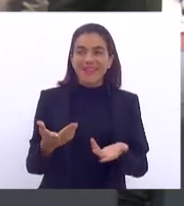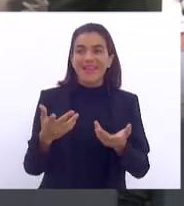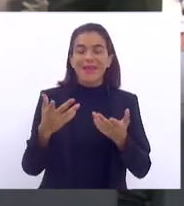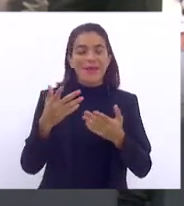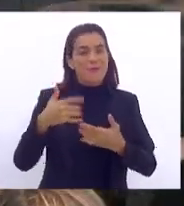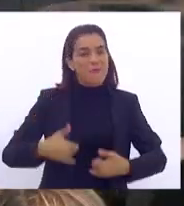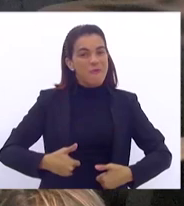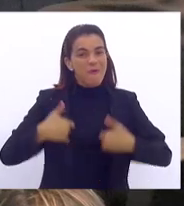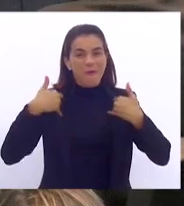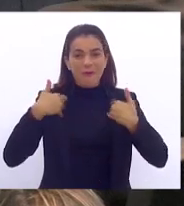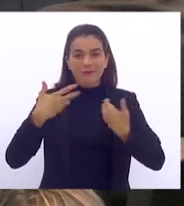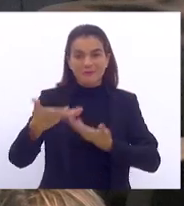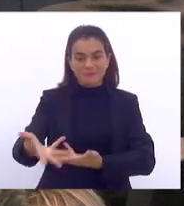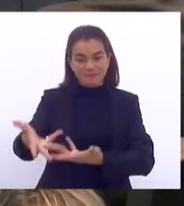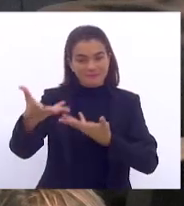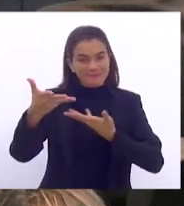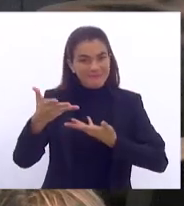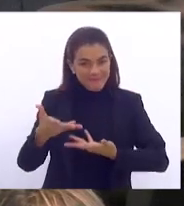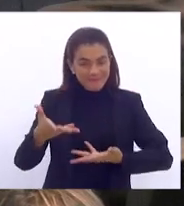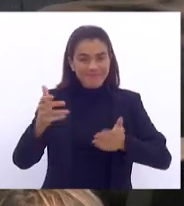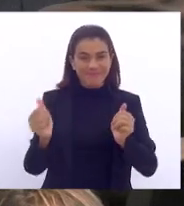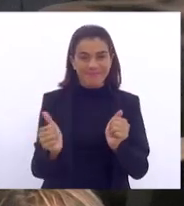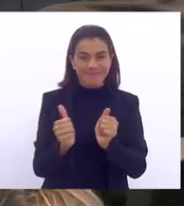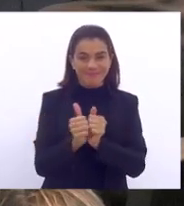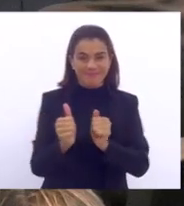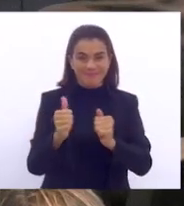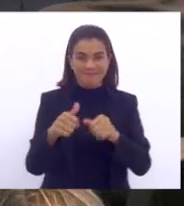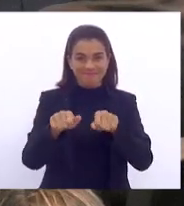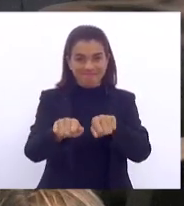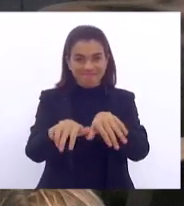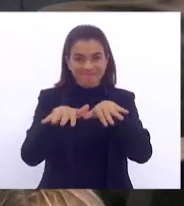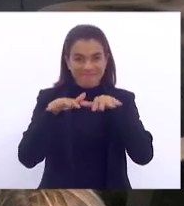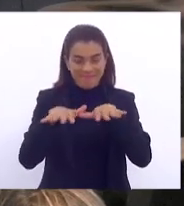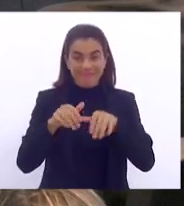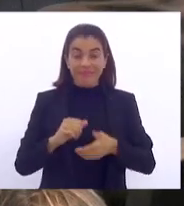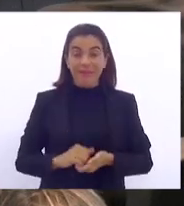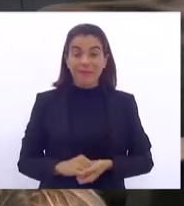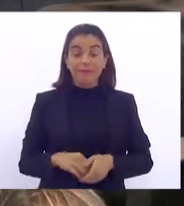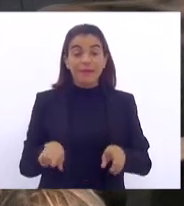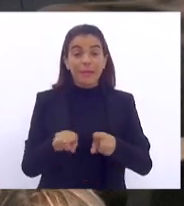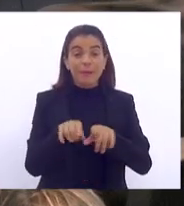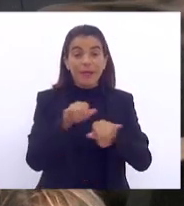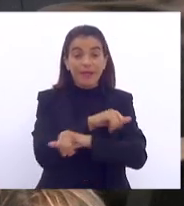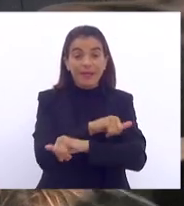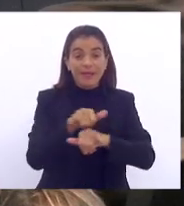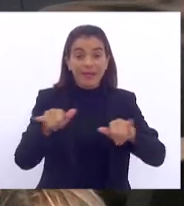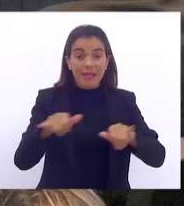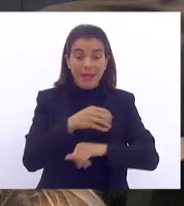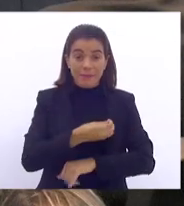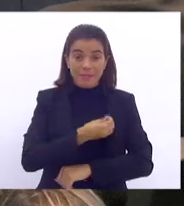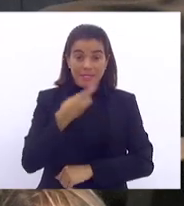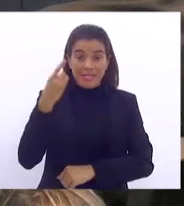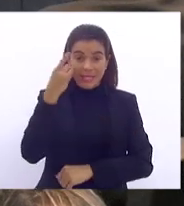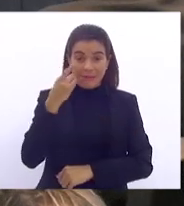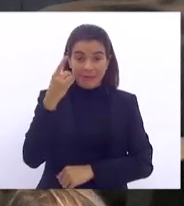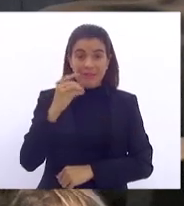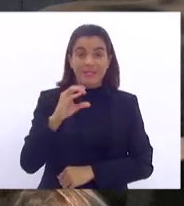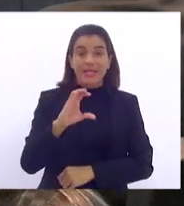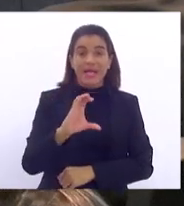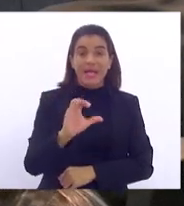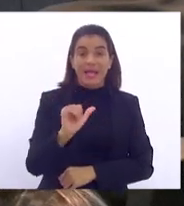honroso pra gente ter vossa excelência aqui na nossa plateia gostaria também de registrar a presença da nossa deputada Carla